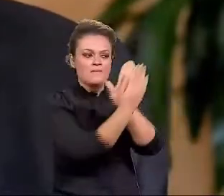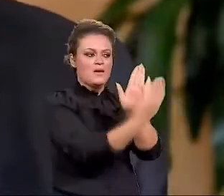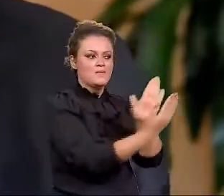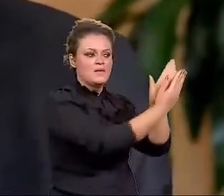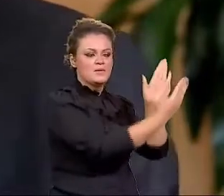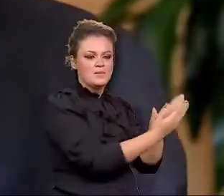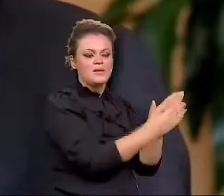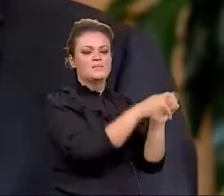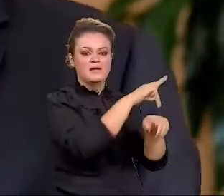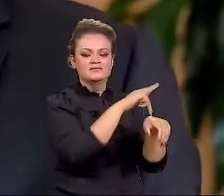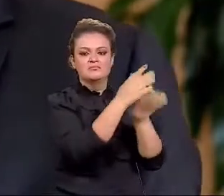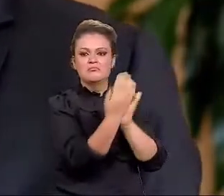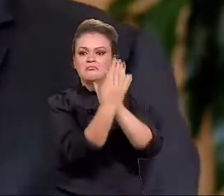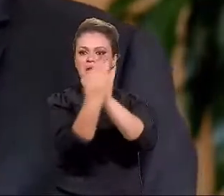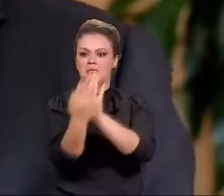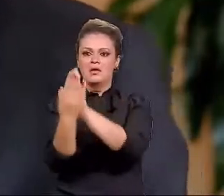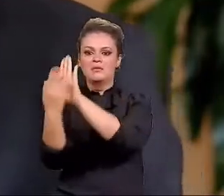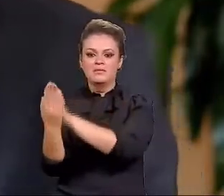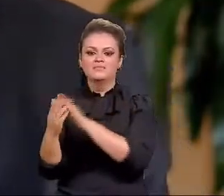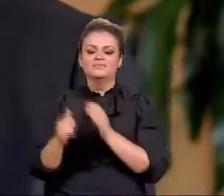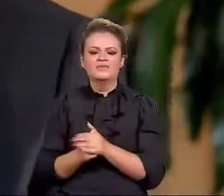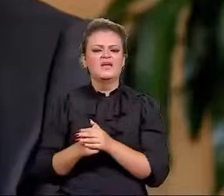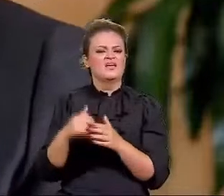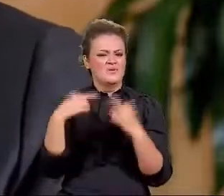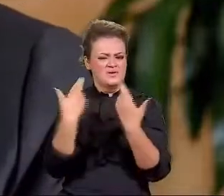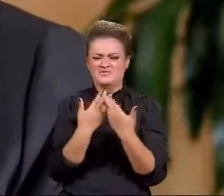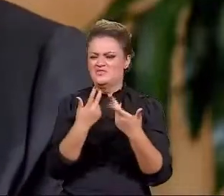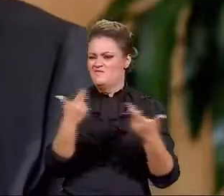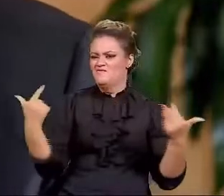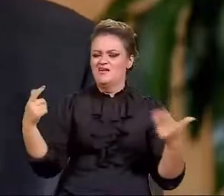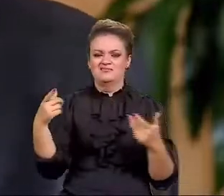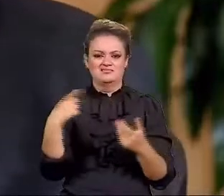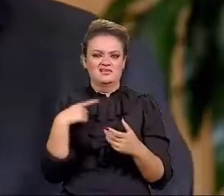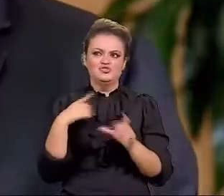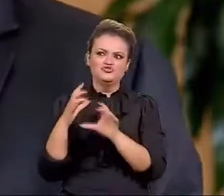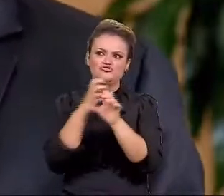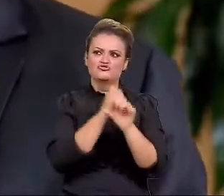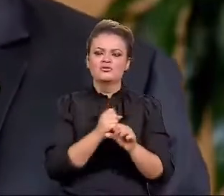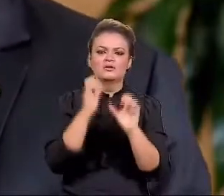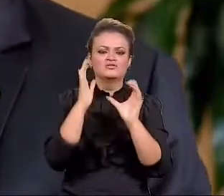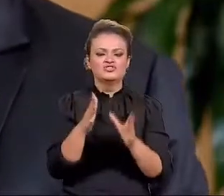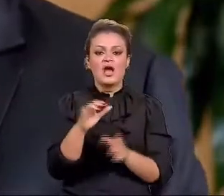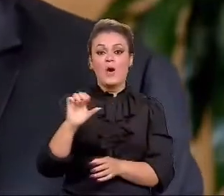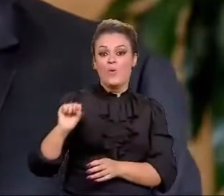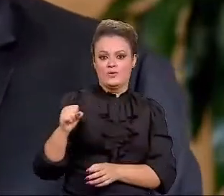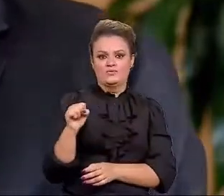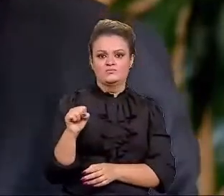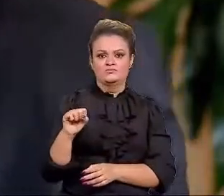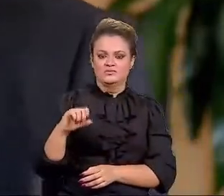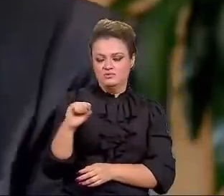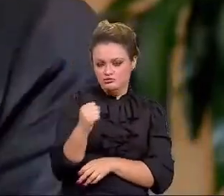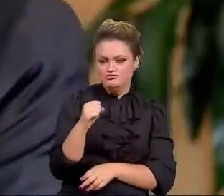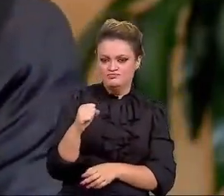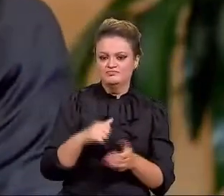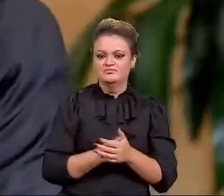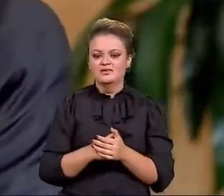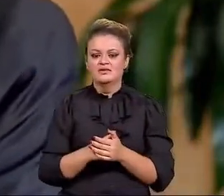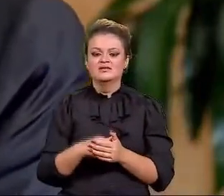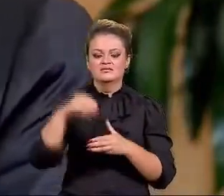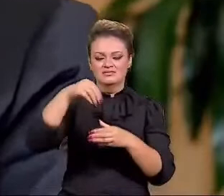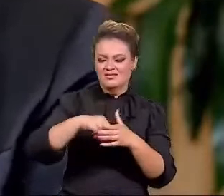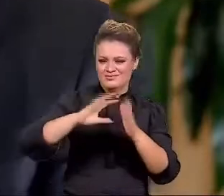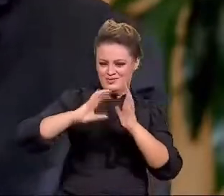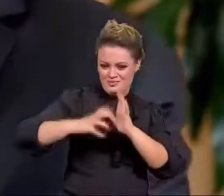muitas bilaterais, ao todo eu acho que vai dar 8 bilaterais, ou seja, com os presidentes dos partidos que a gente tem interesse